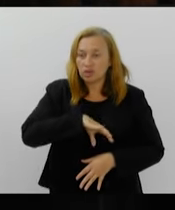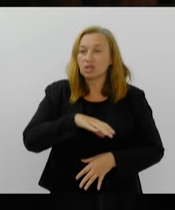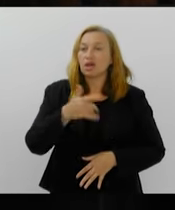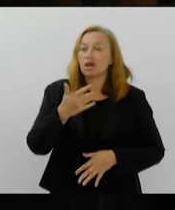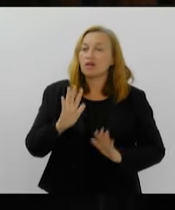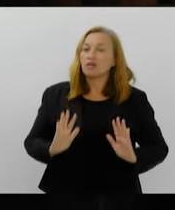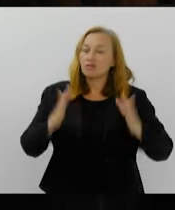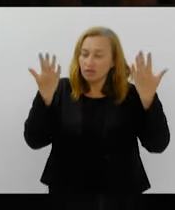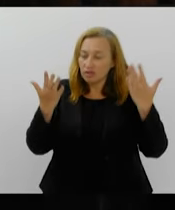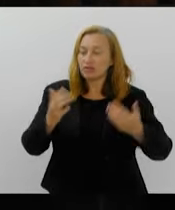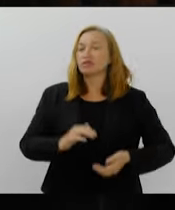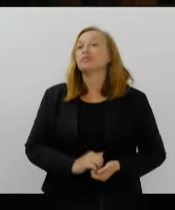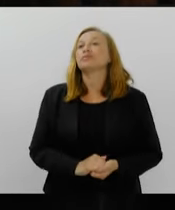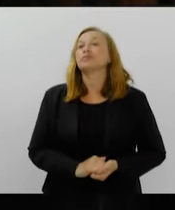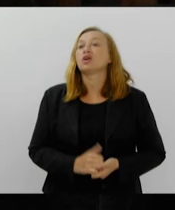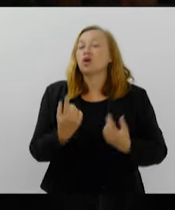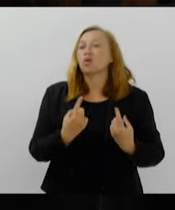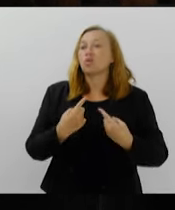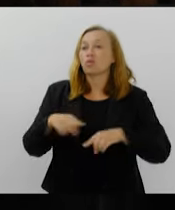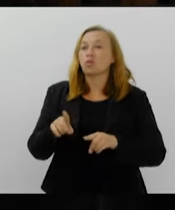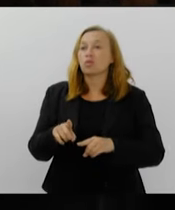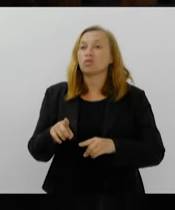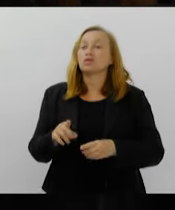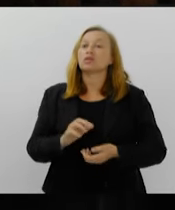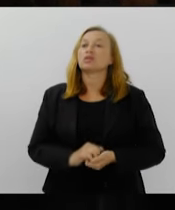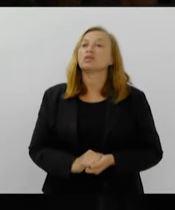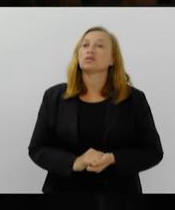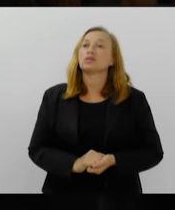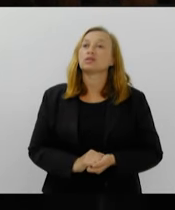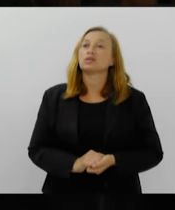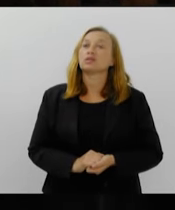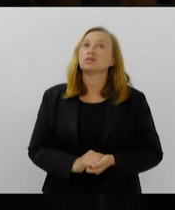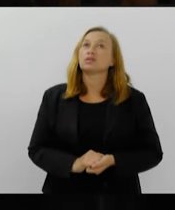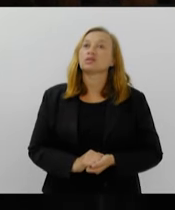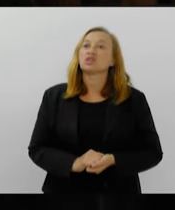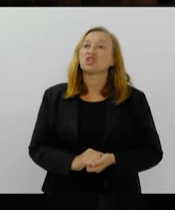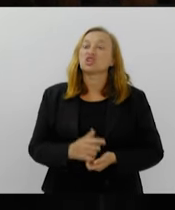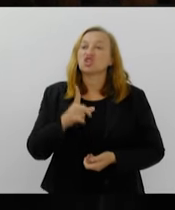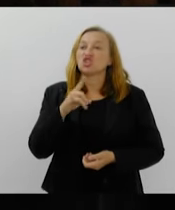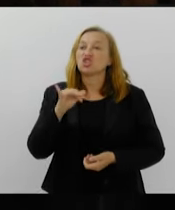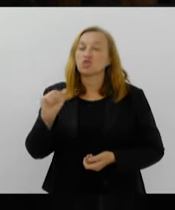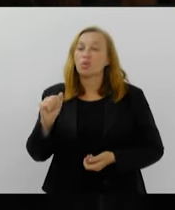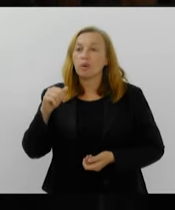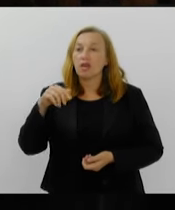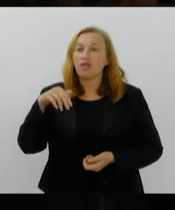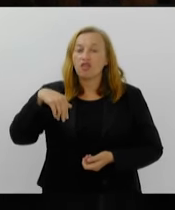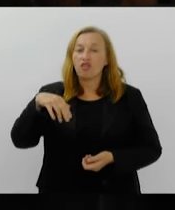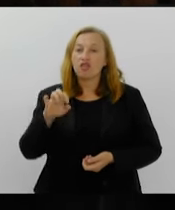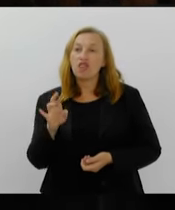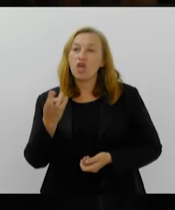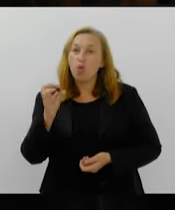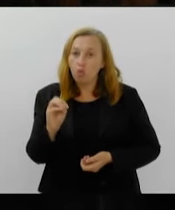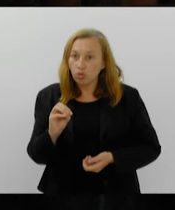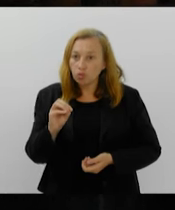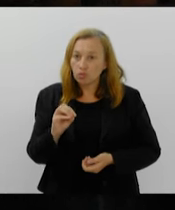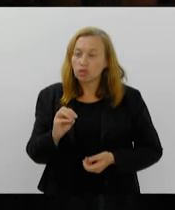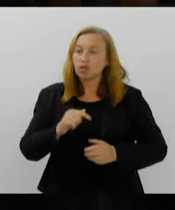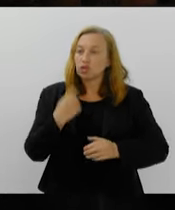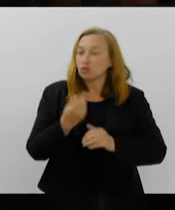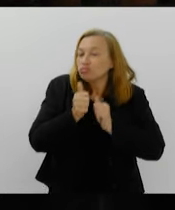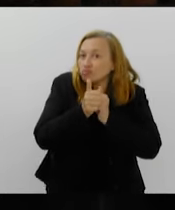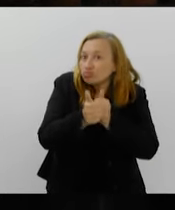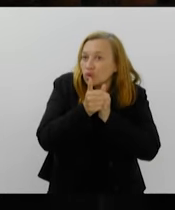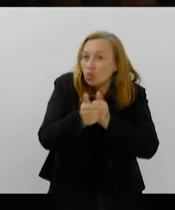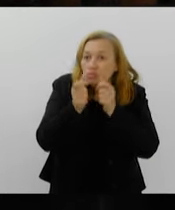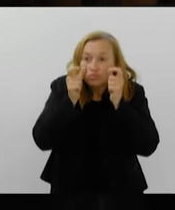portuguesa e contra de uma vez por todas eh esse idioma neutro e que fiquemos acompanhando